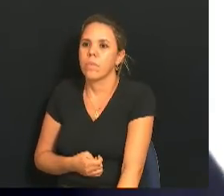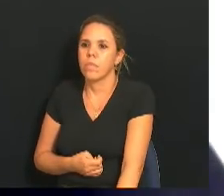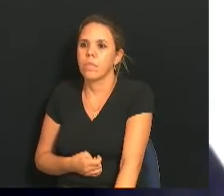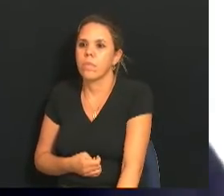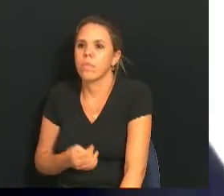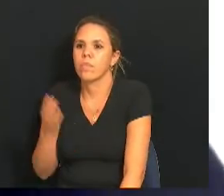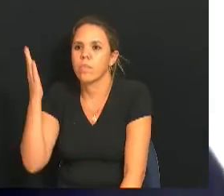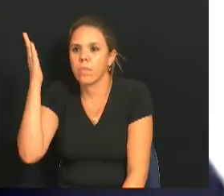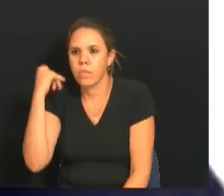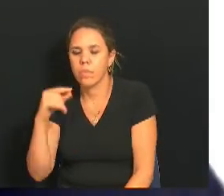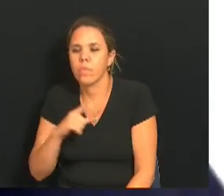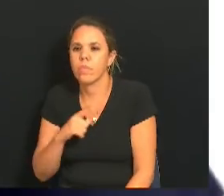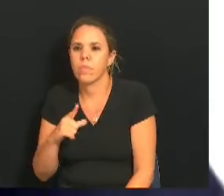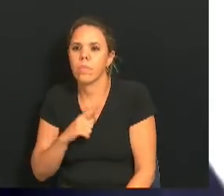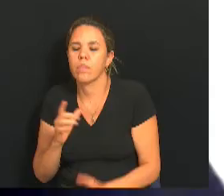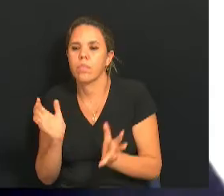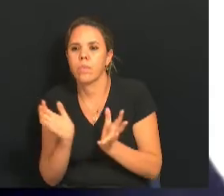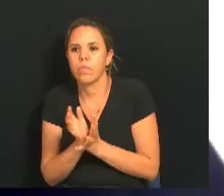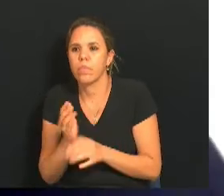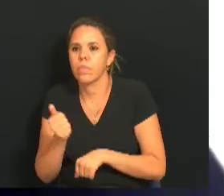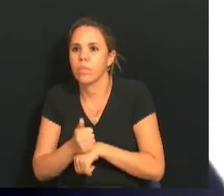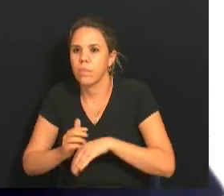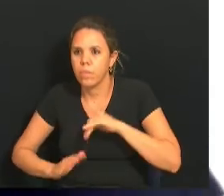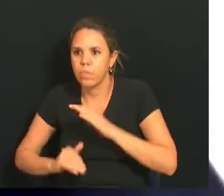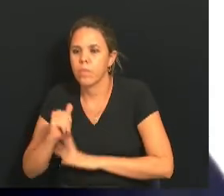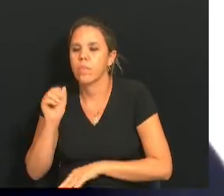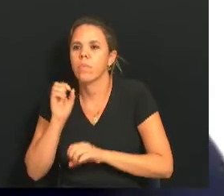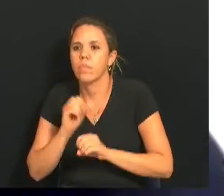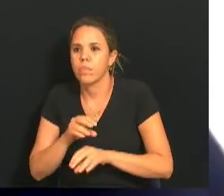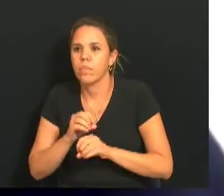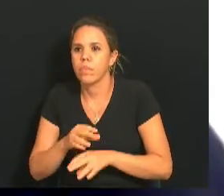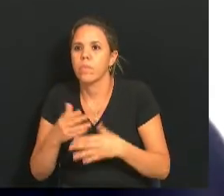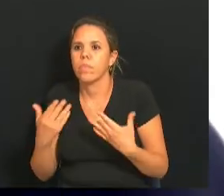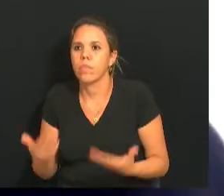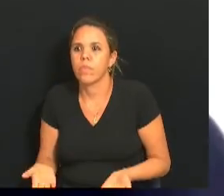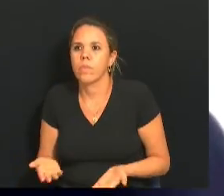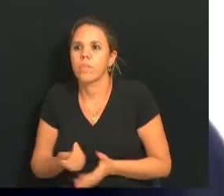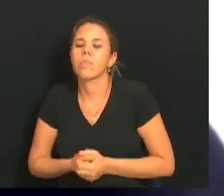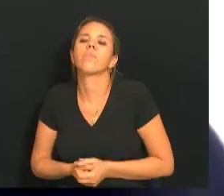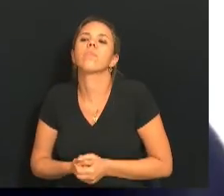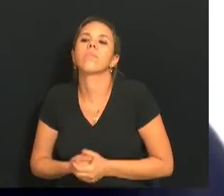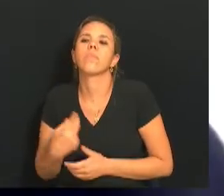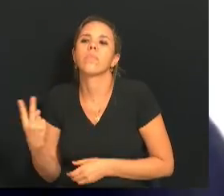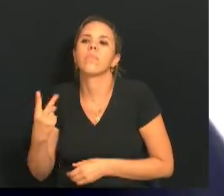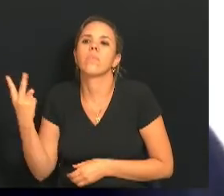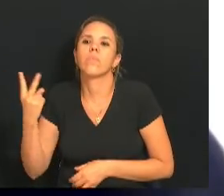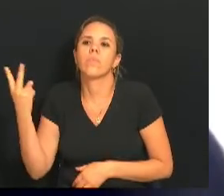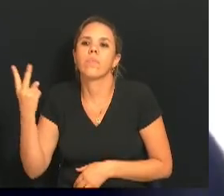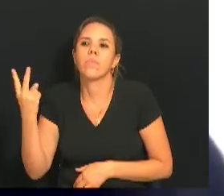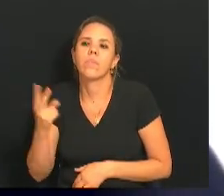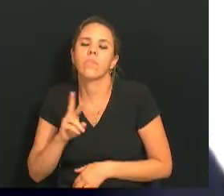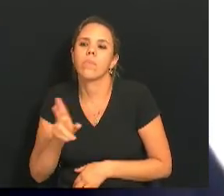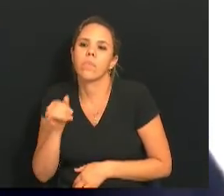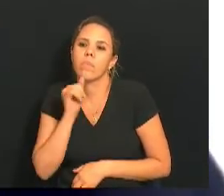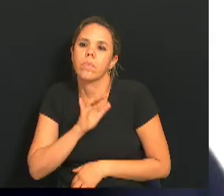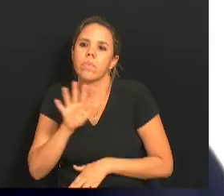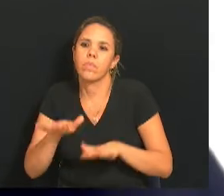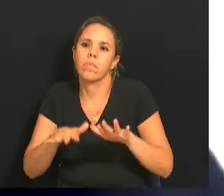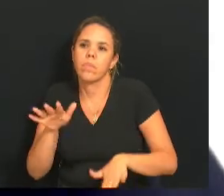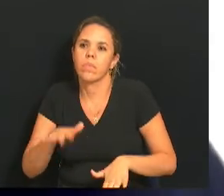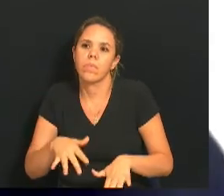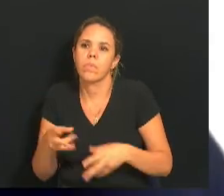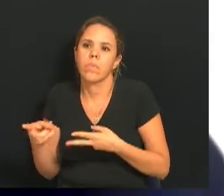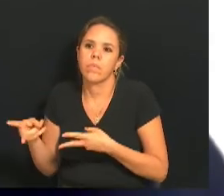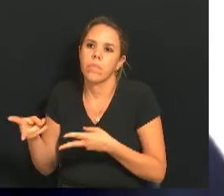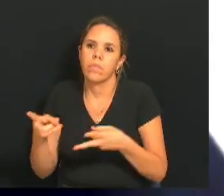que a gente tem um corpo de profissionais da educação muito valorosos, então não é à toa que muitas vezes a gente